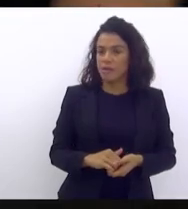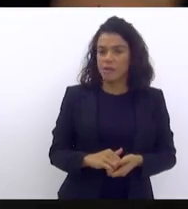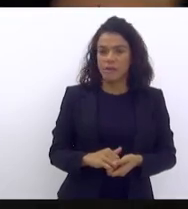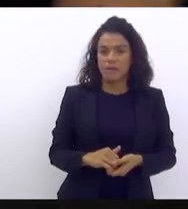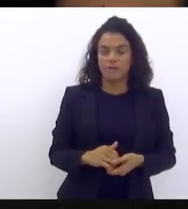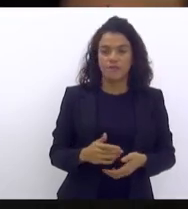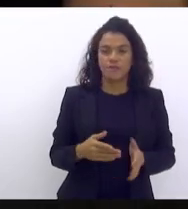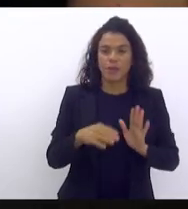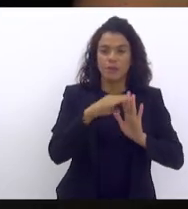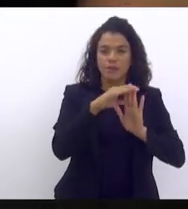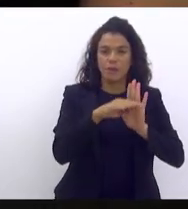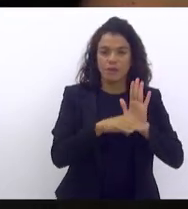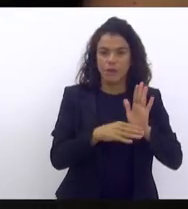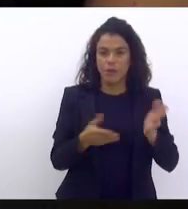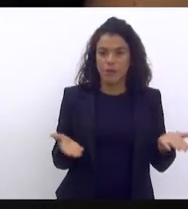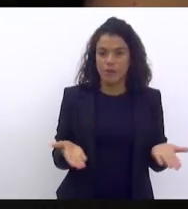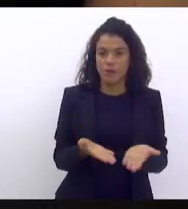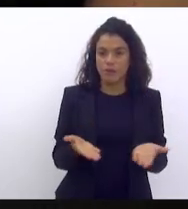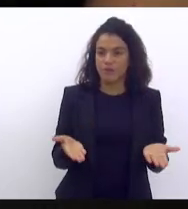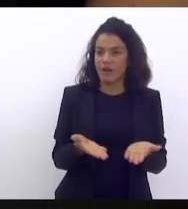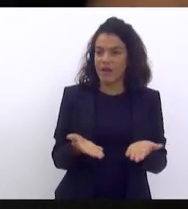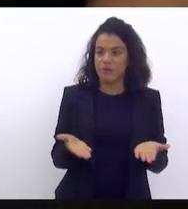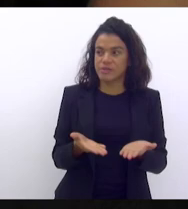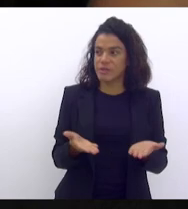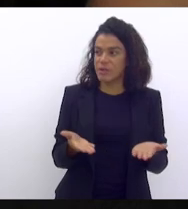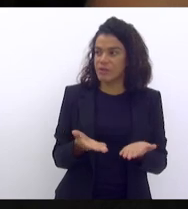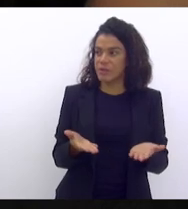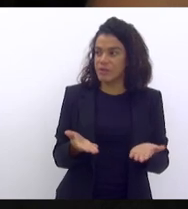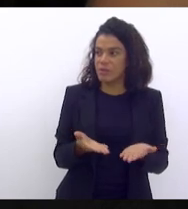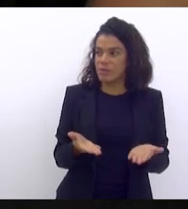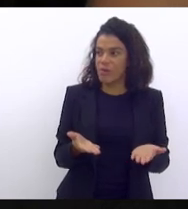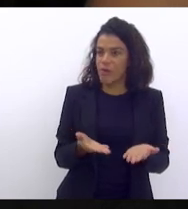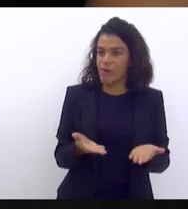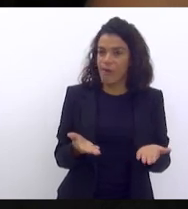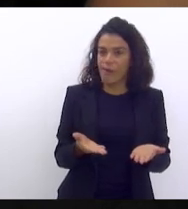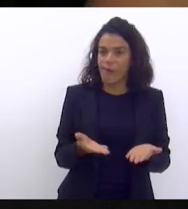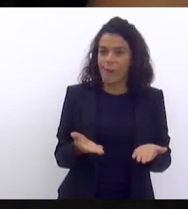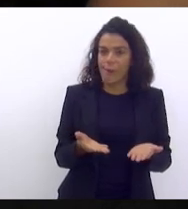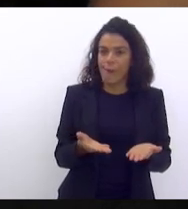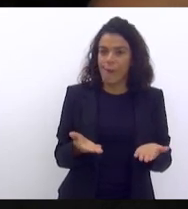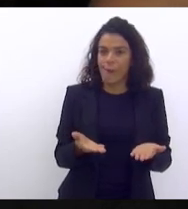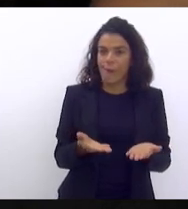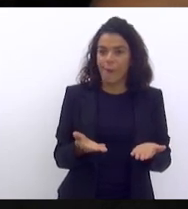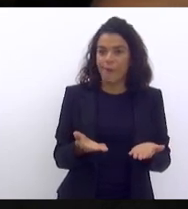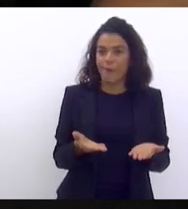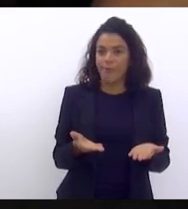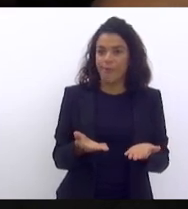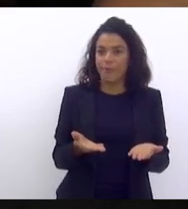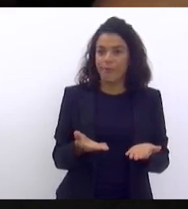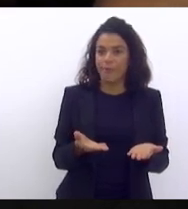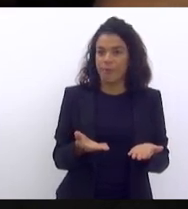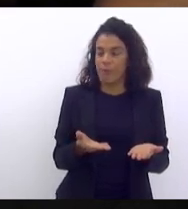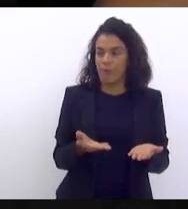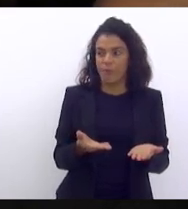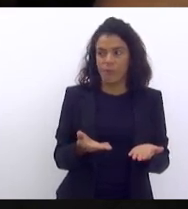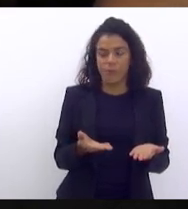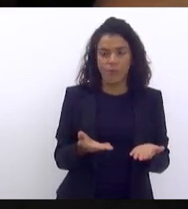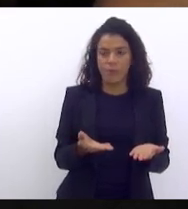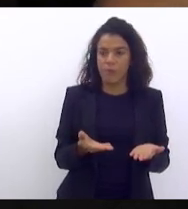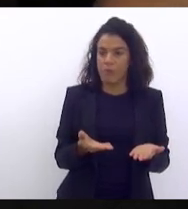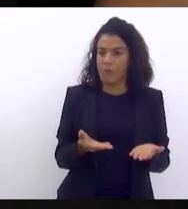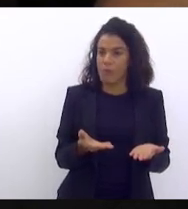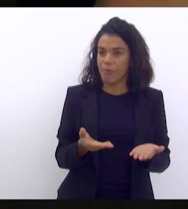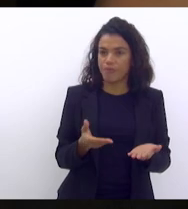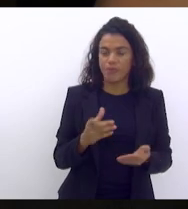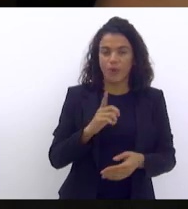aqui é a gratificação, e a gente fica muito feliz de saber que está no orçamento do ano vigente, o ano